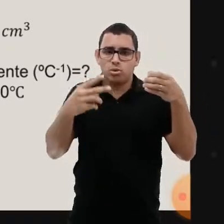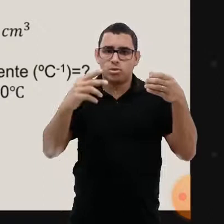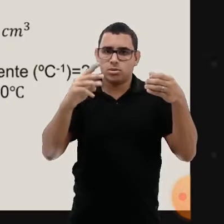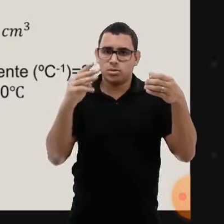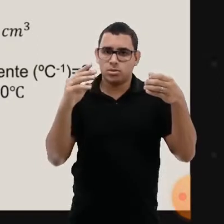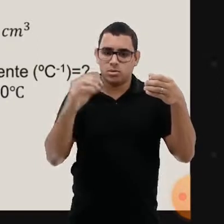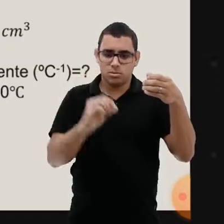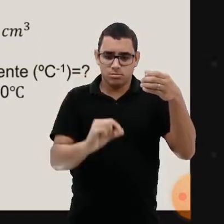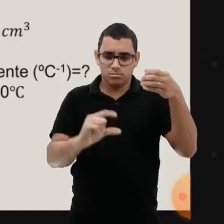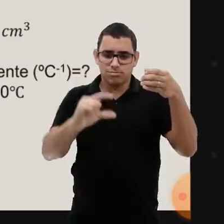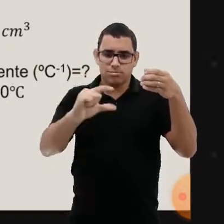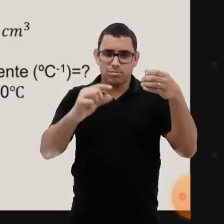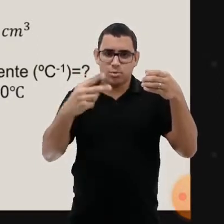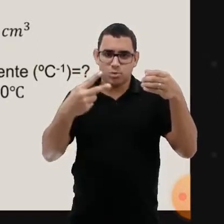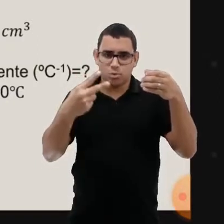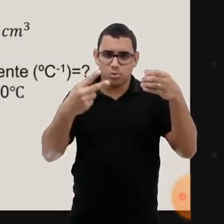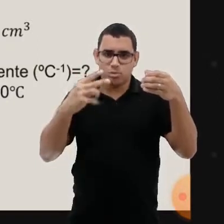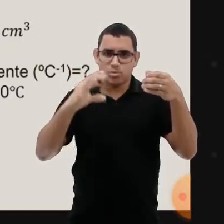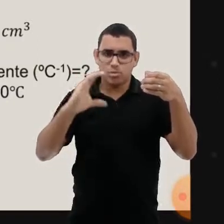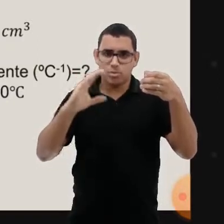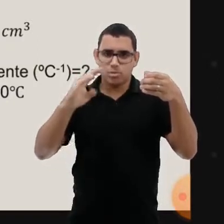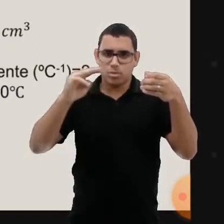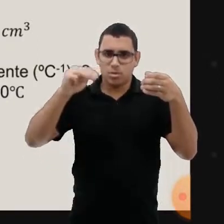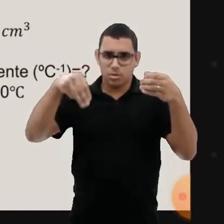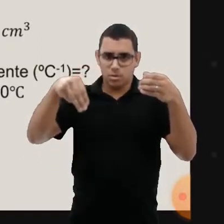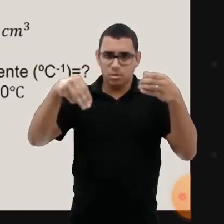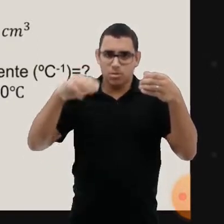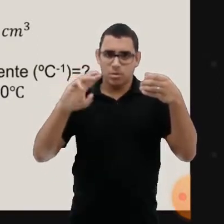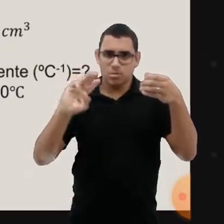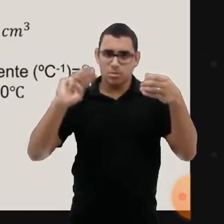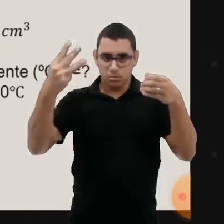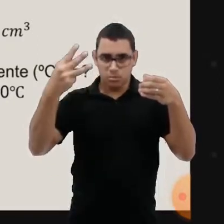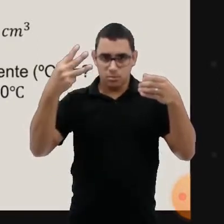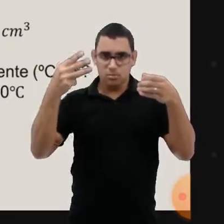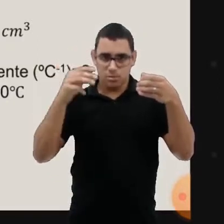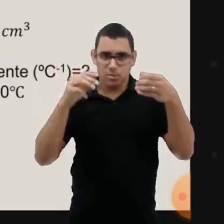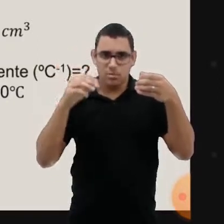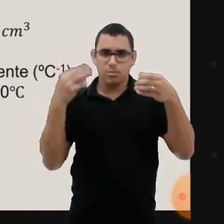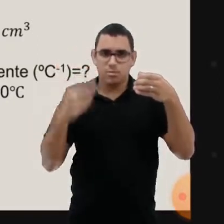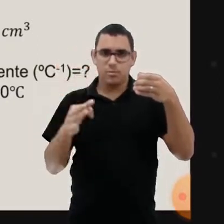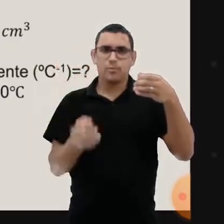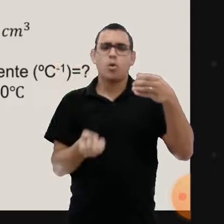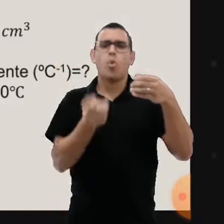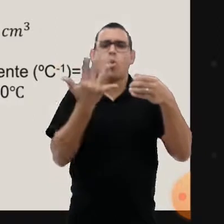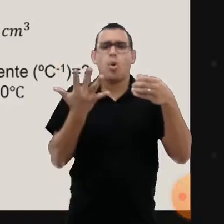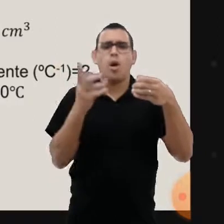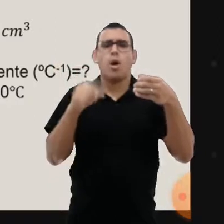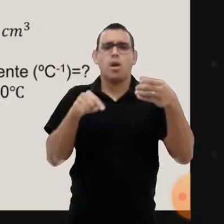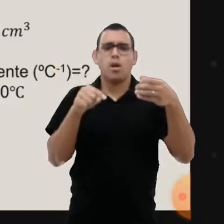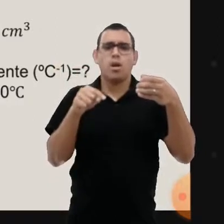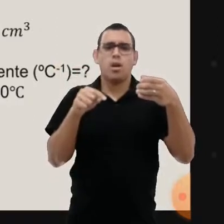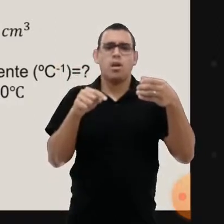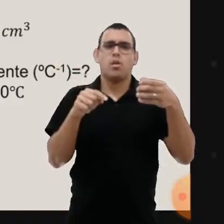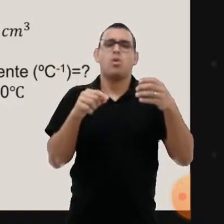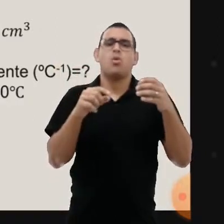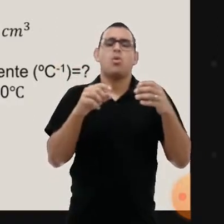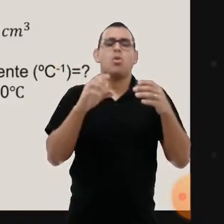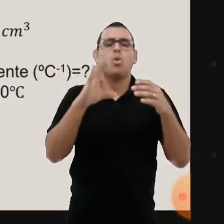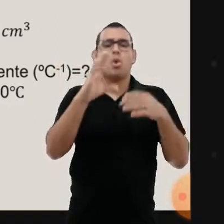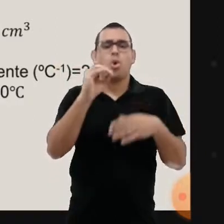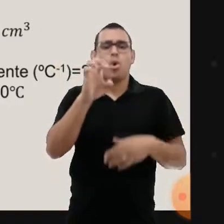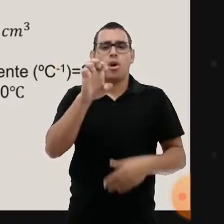de 2 centímetros cúbicos desse metal. Qual é o coeficiente de dilatação